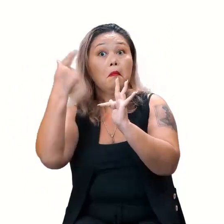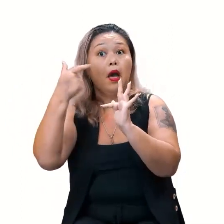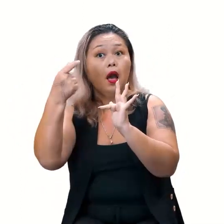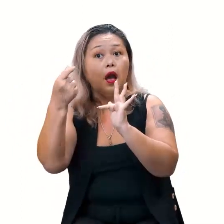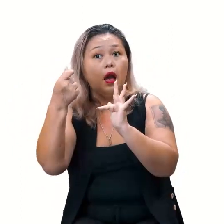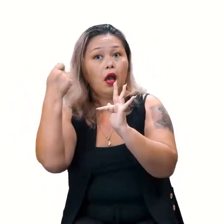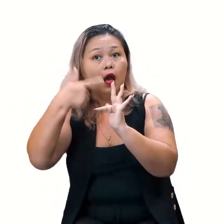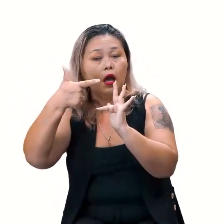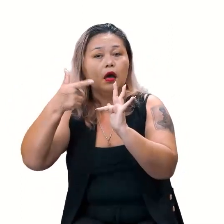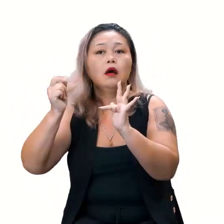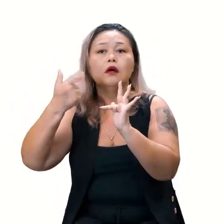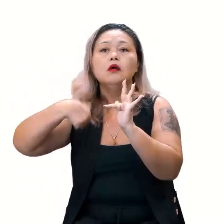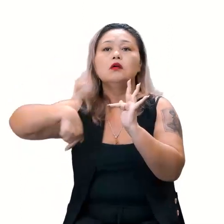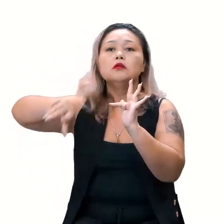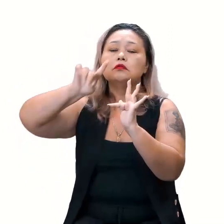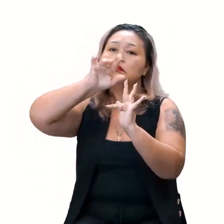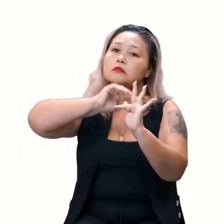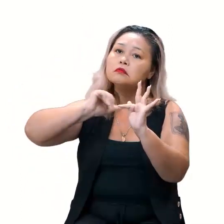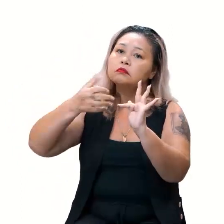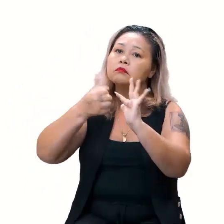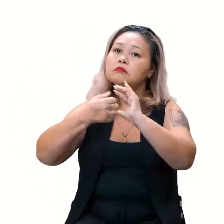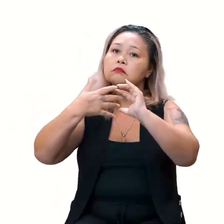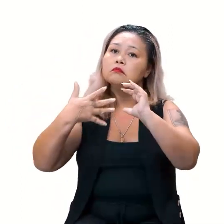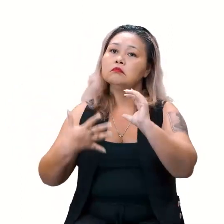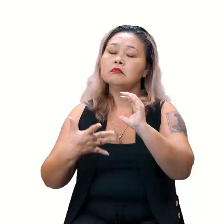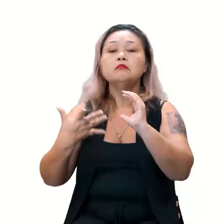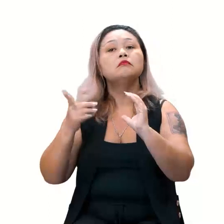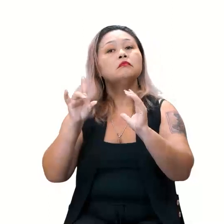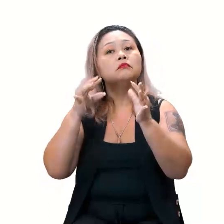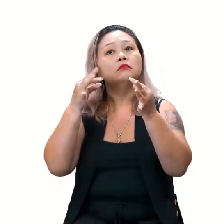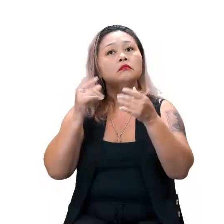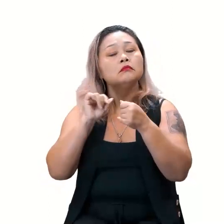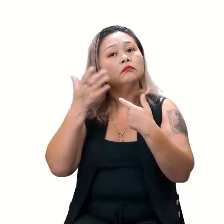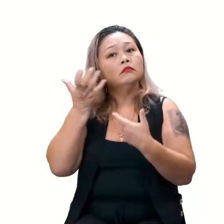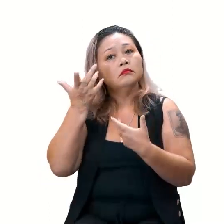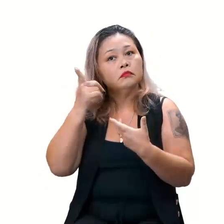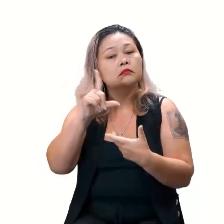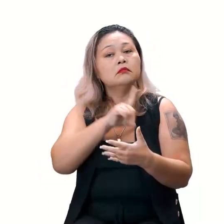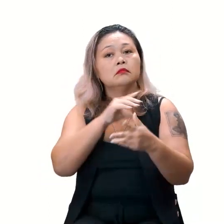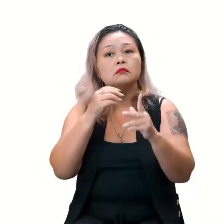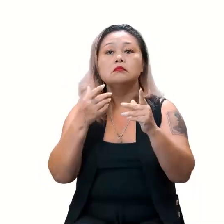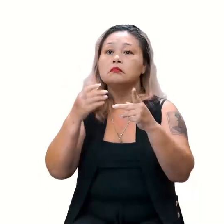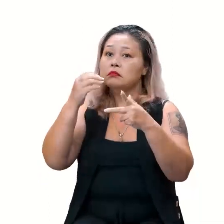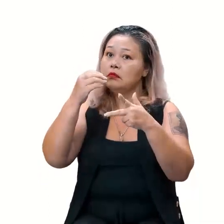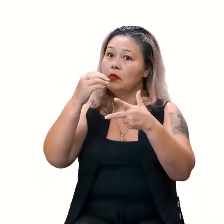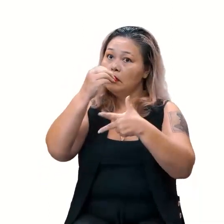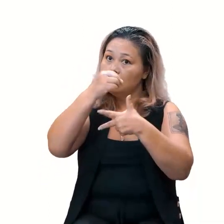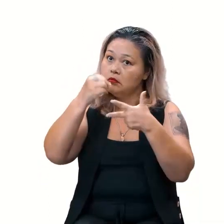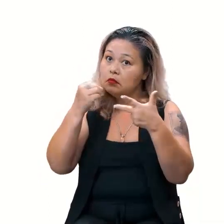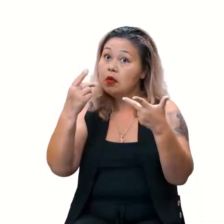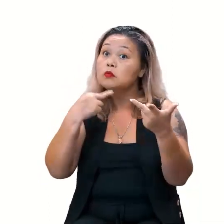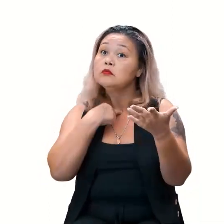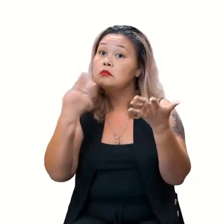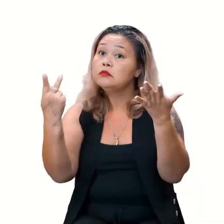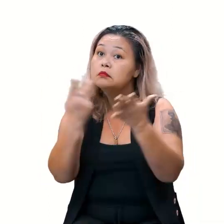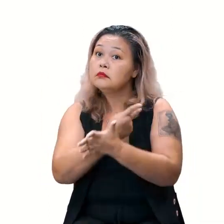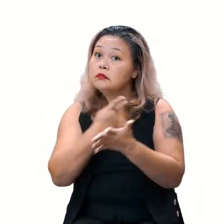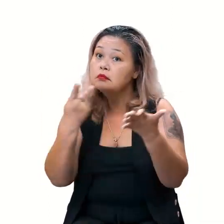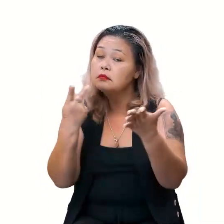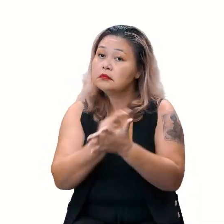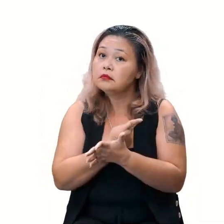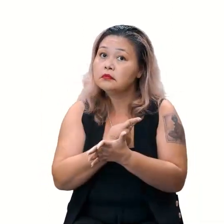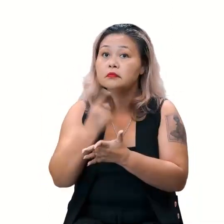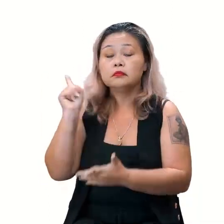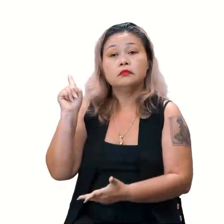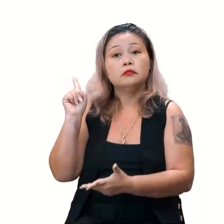crescendo. Isso. E essa função ela é característica por um detalhe, tá? Se cair uma questão dessa no Enem, você não pode errar. Ela não vai passar para